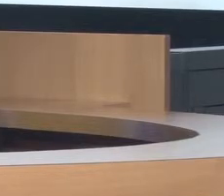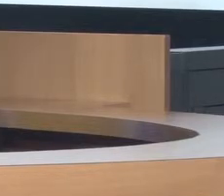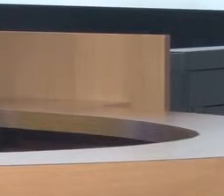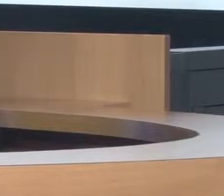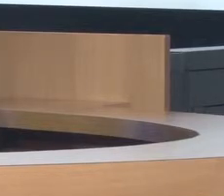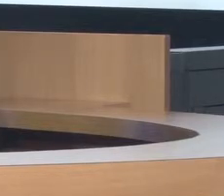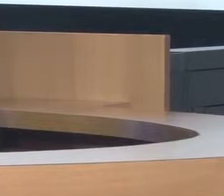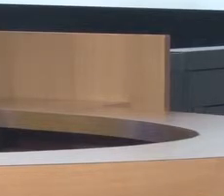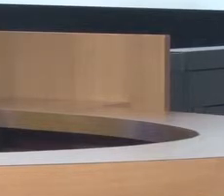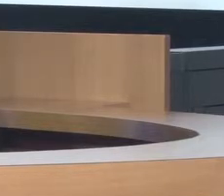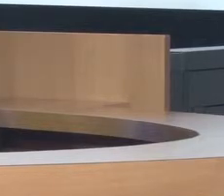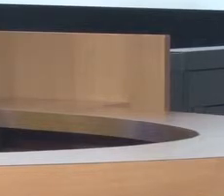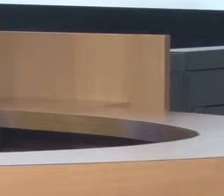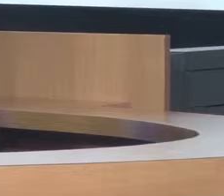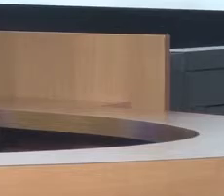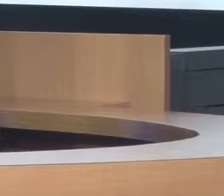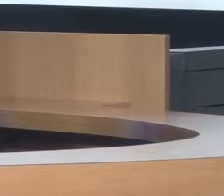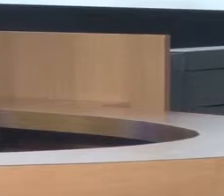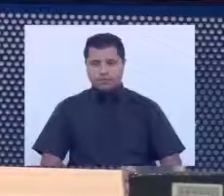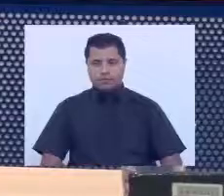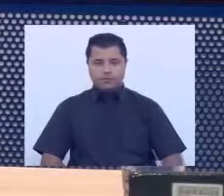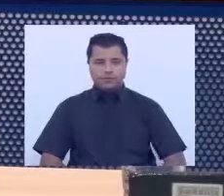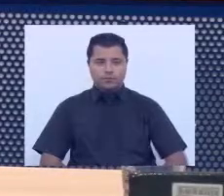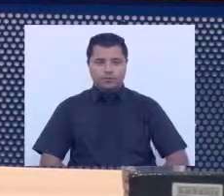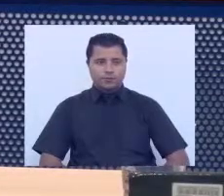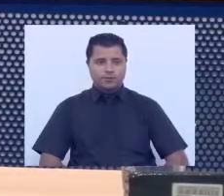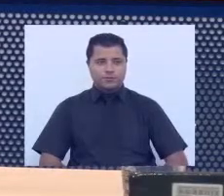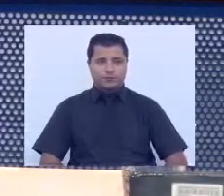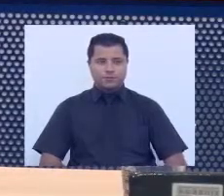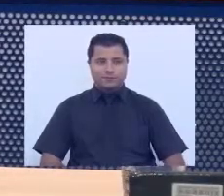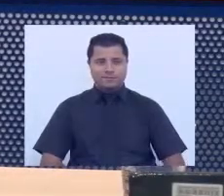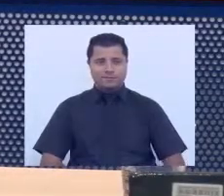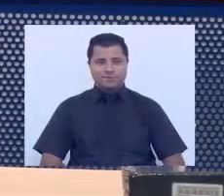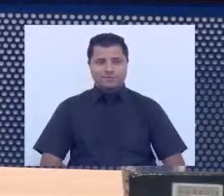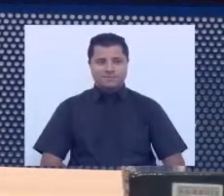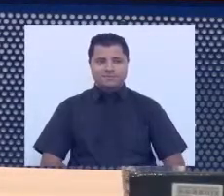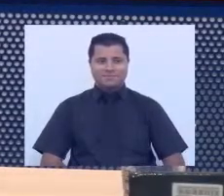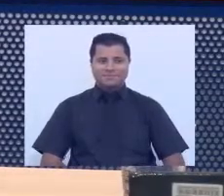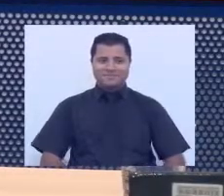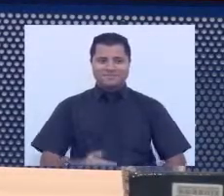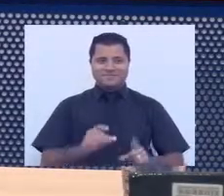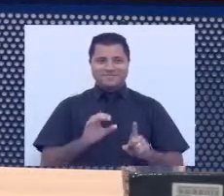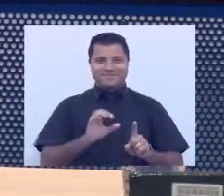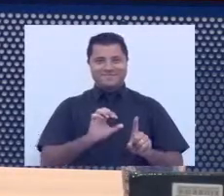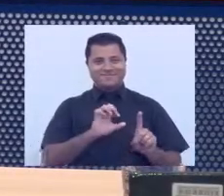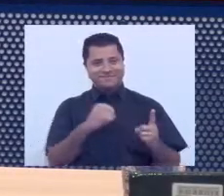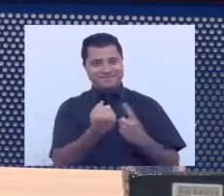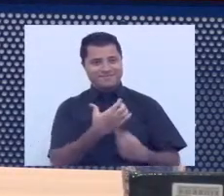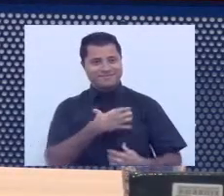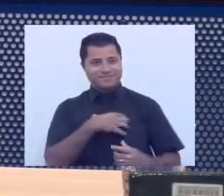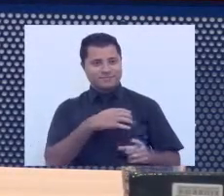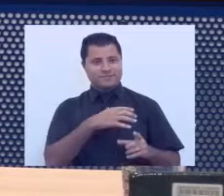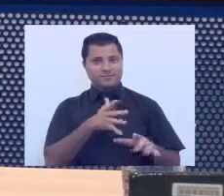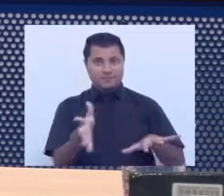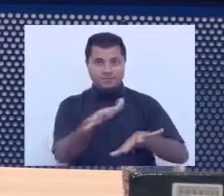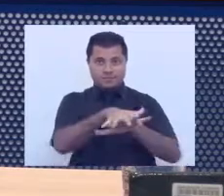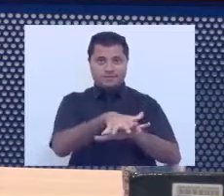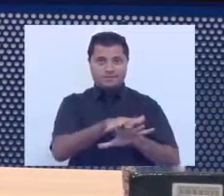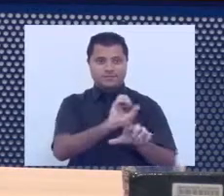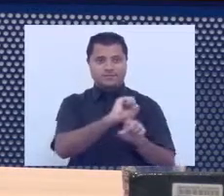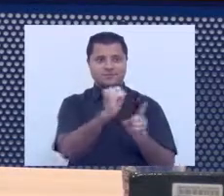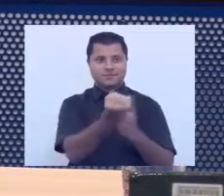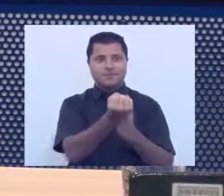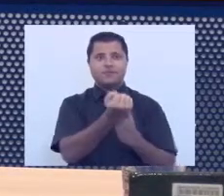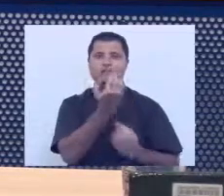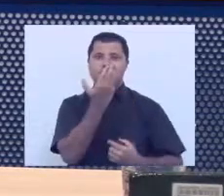no orçamento para o próximo ano. A competência do Fundo Social de Solidariedade: inclusão social, combate à fome,